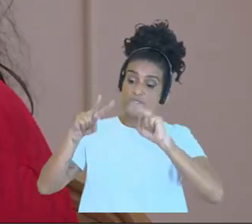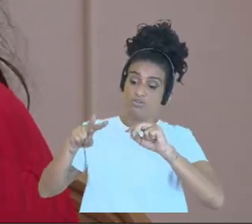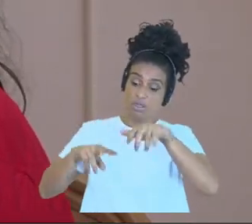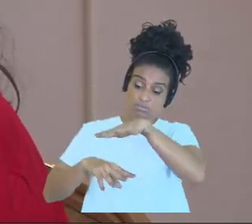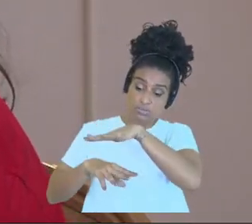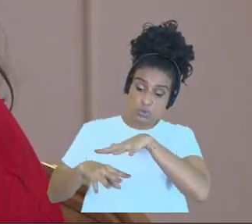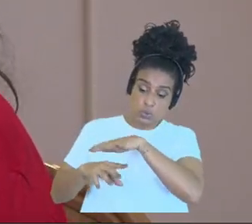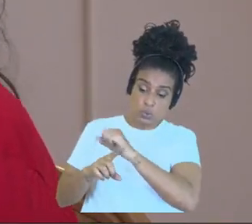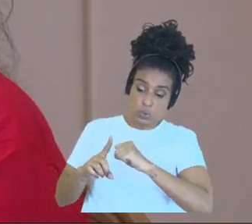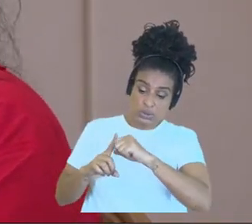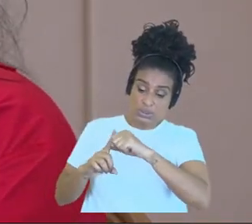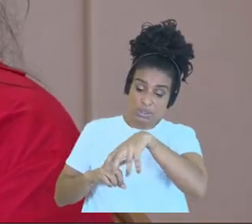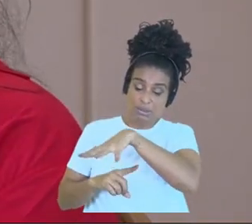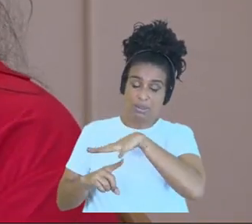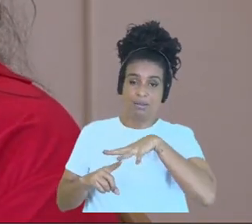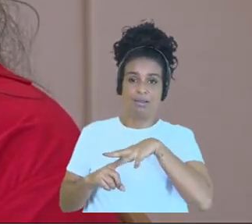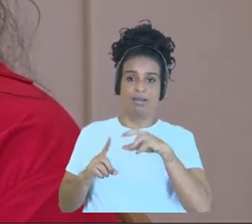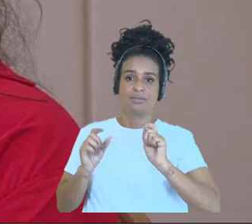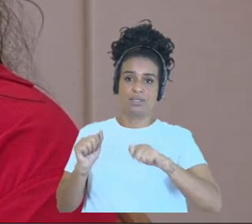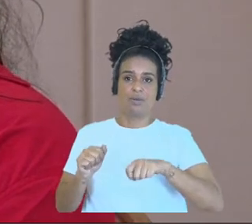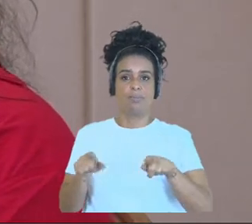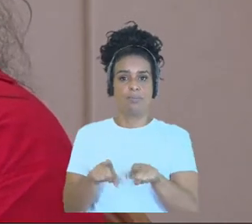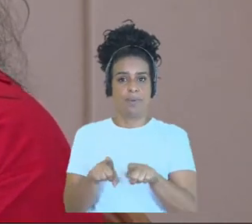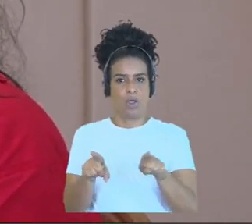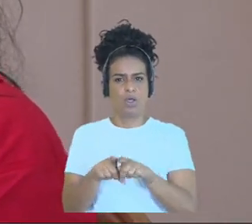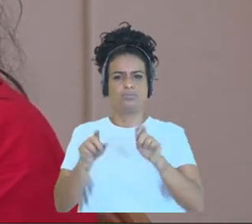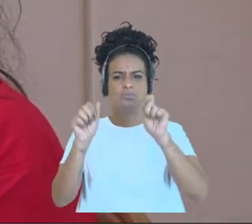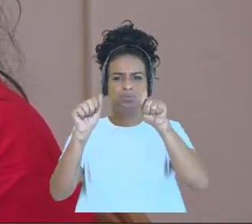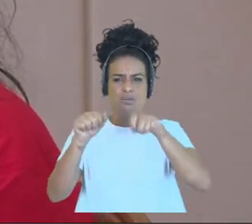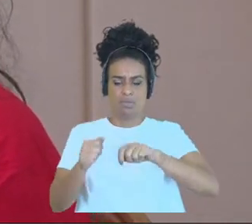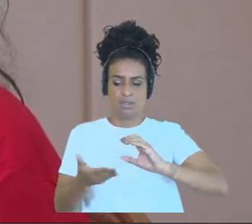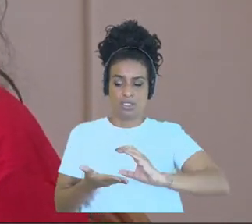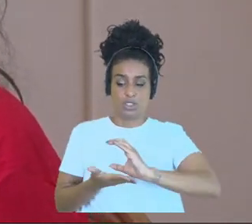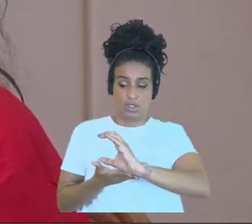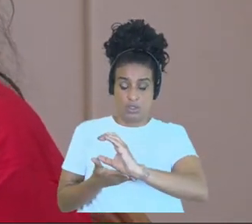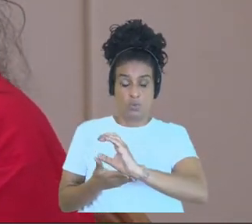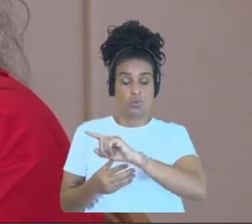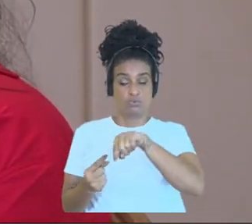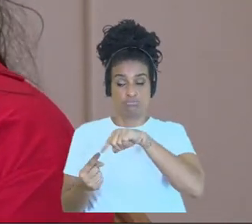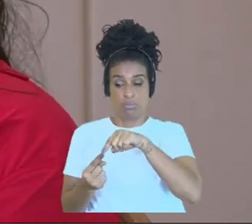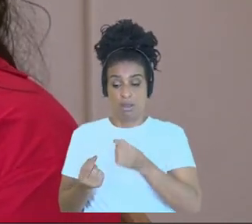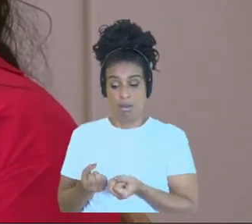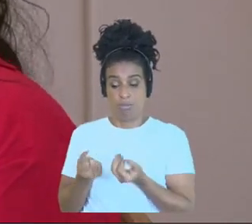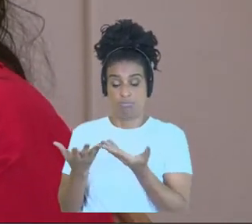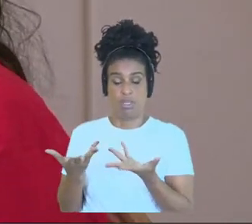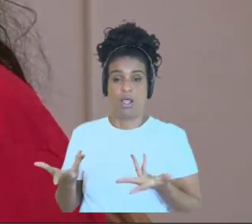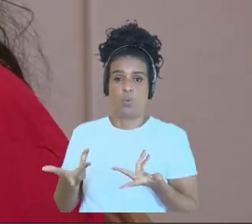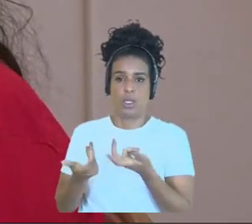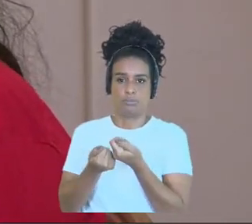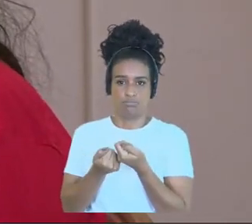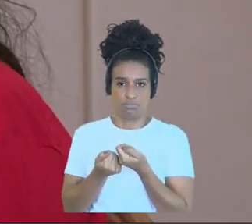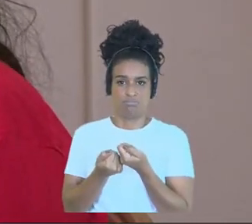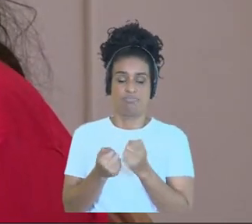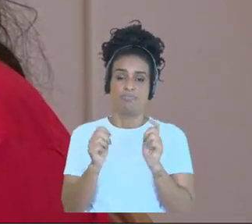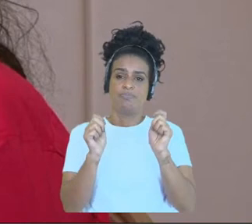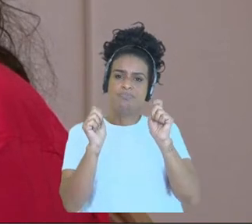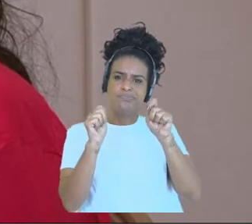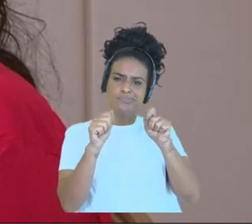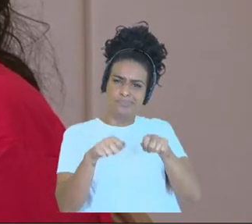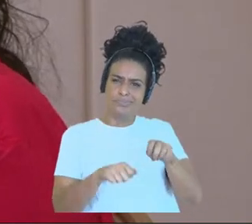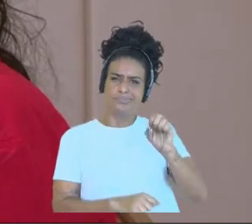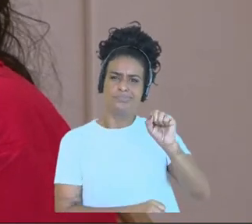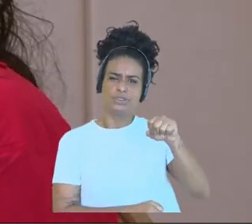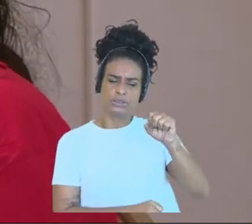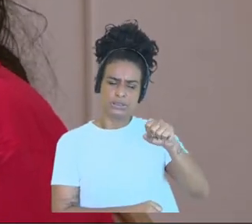então, minimamente, concatenado, você entende que esse recurso é mais bem aplicado. Então, acho que há possibilidade, vai